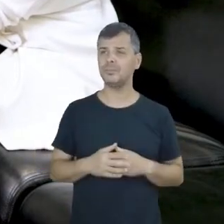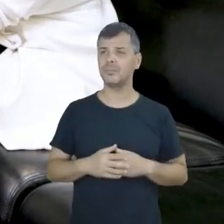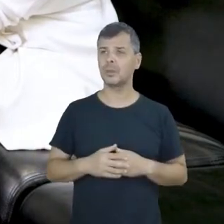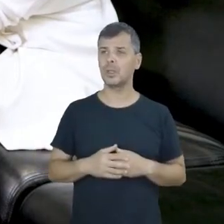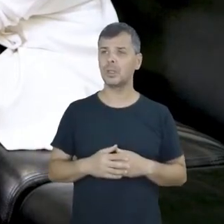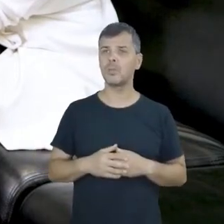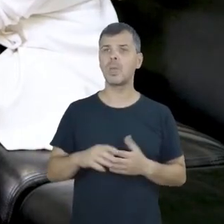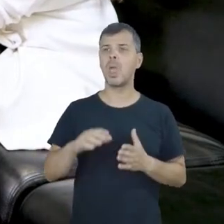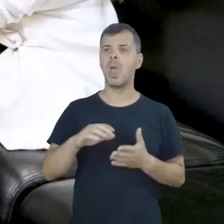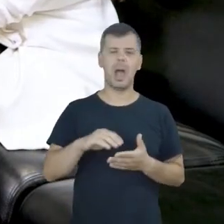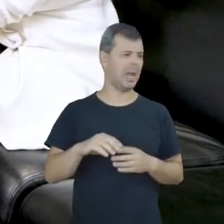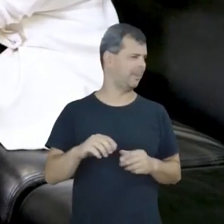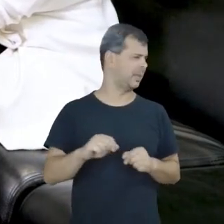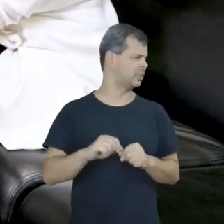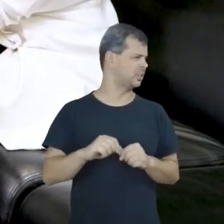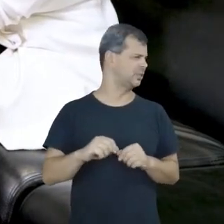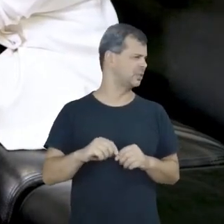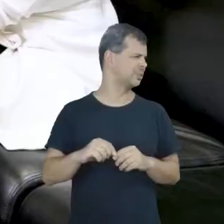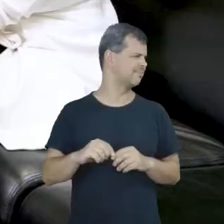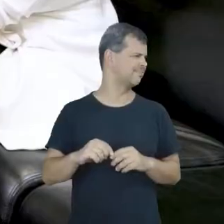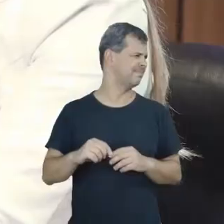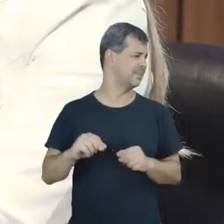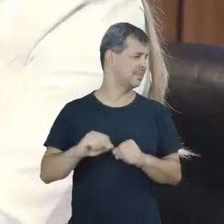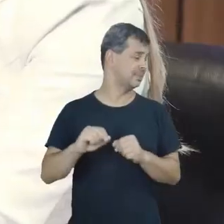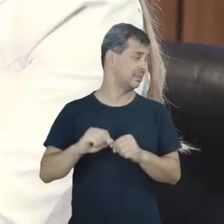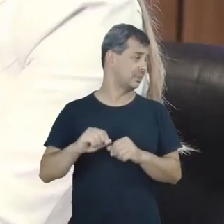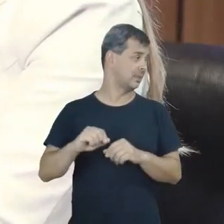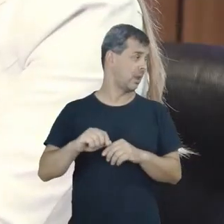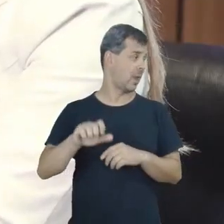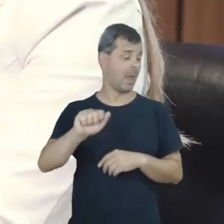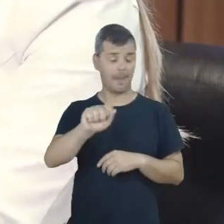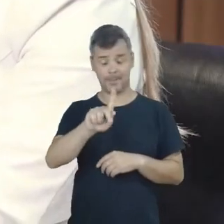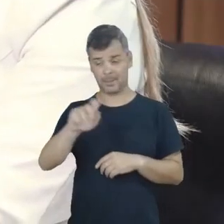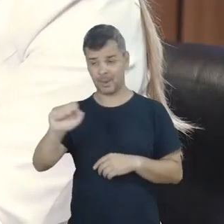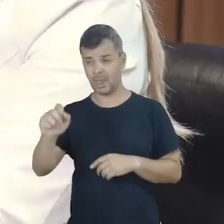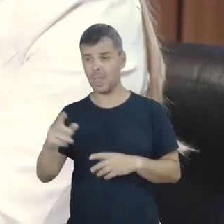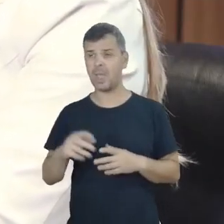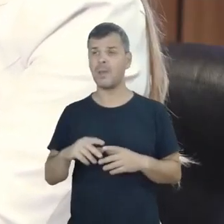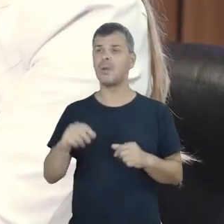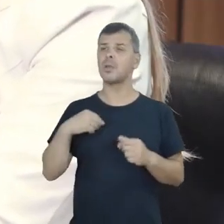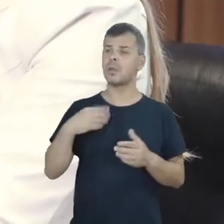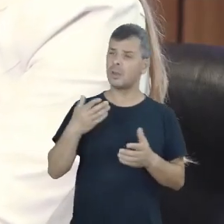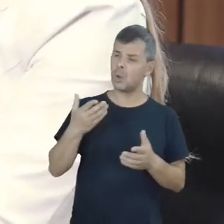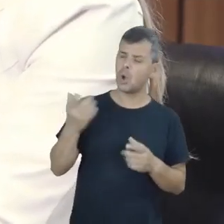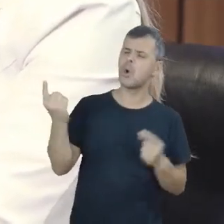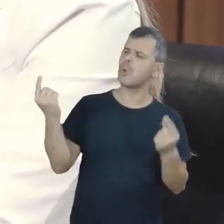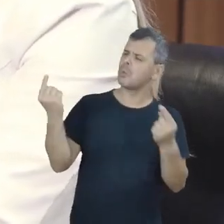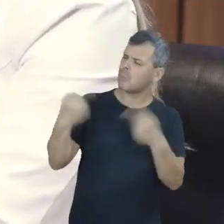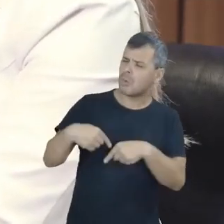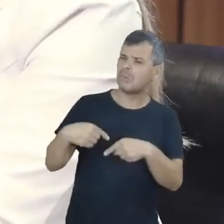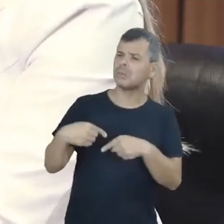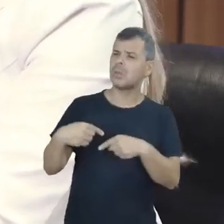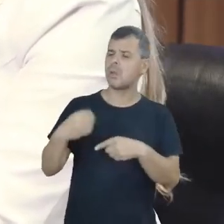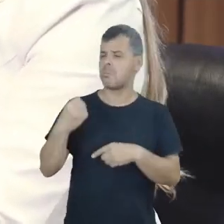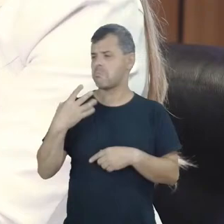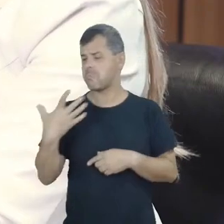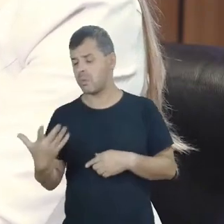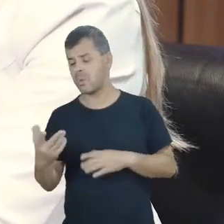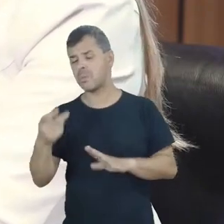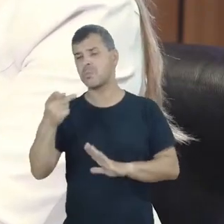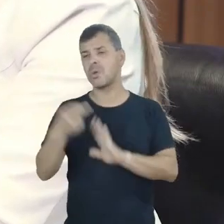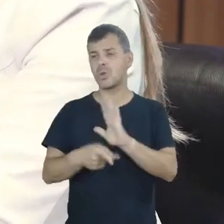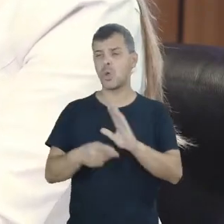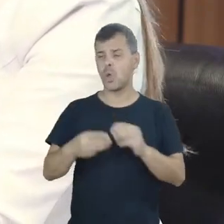em aplicativos. Eu queria ouvir o senhor sobre, porque existem prós, contras sobre esse projeto.